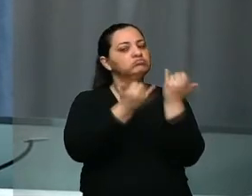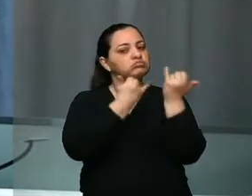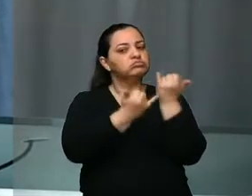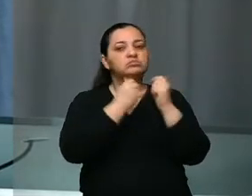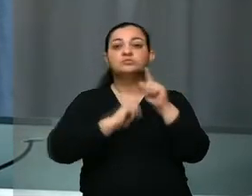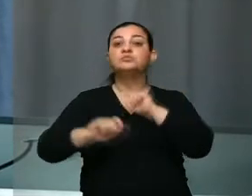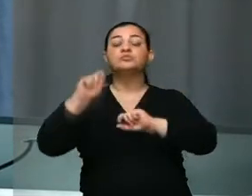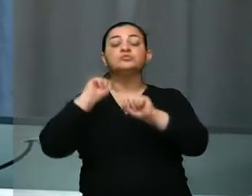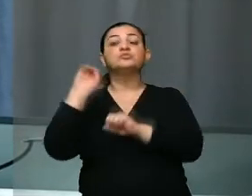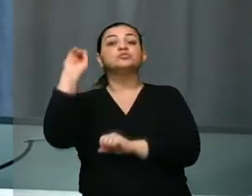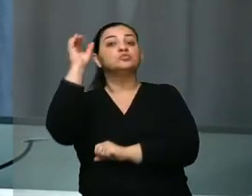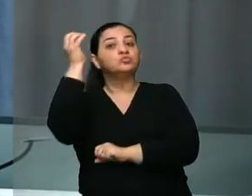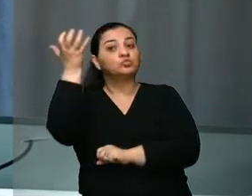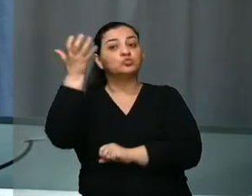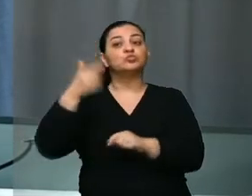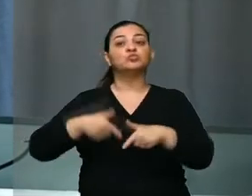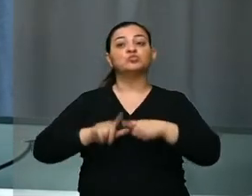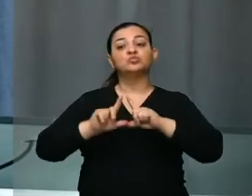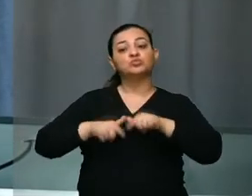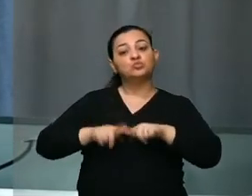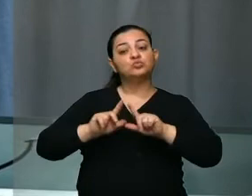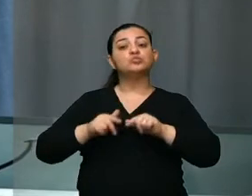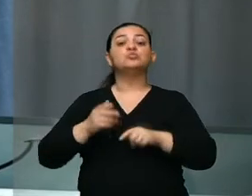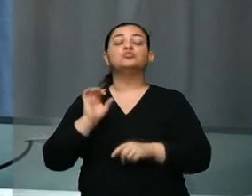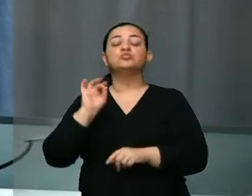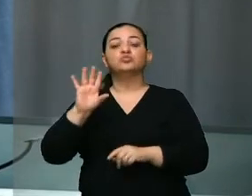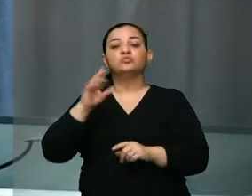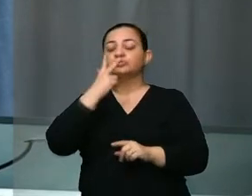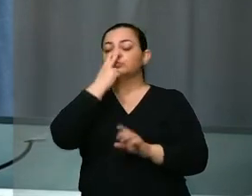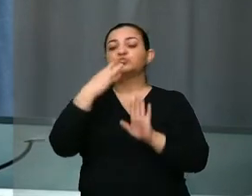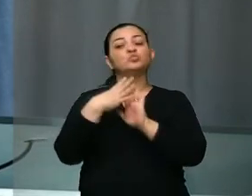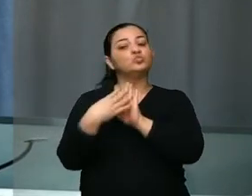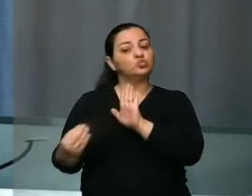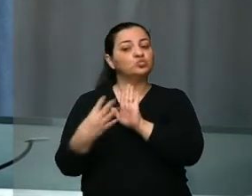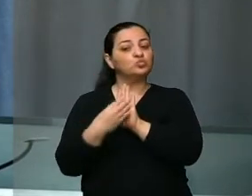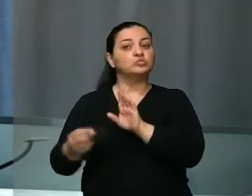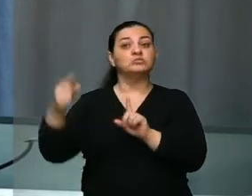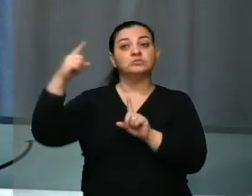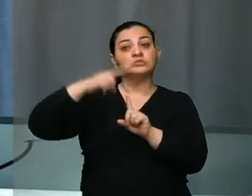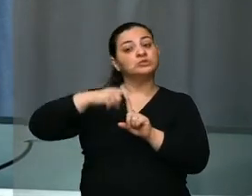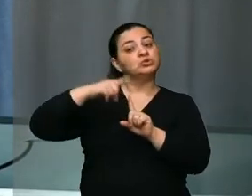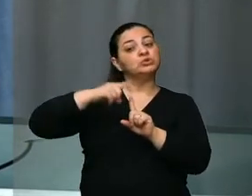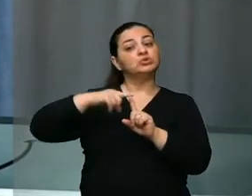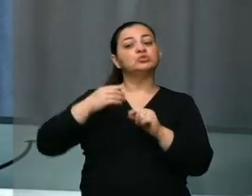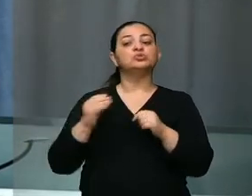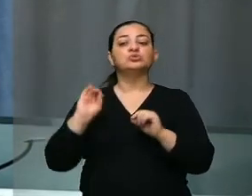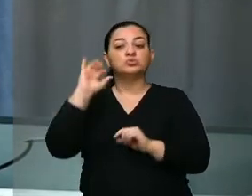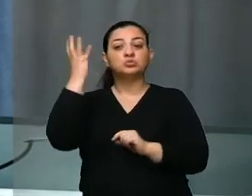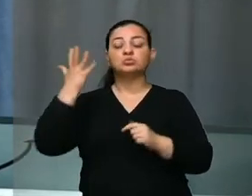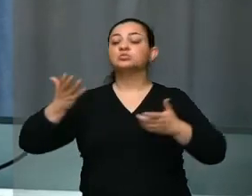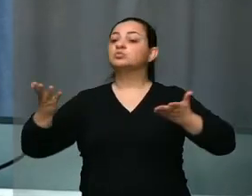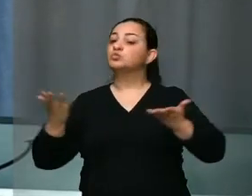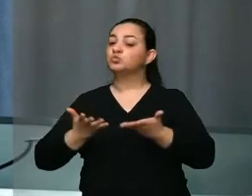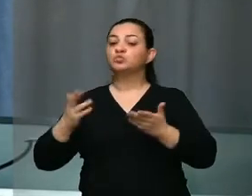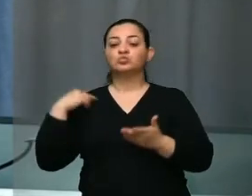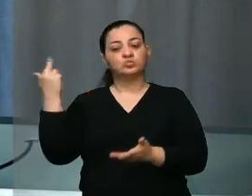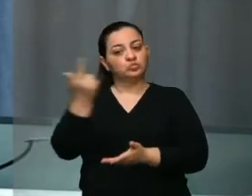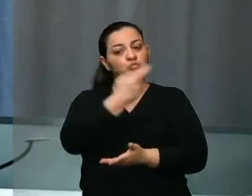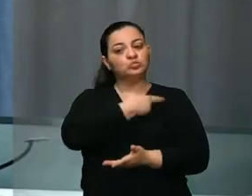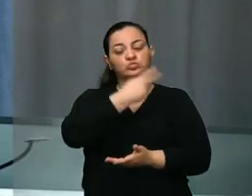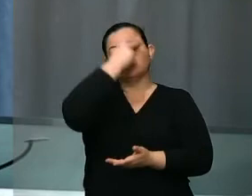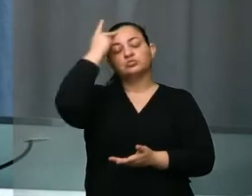o que aconteceu com israel foi sombra do que acontece hoje conosco